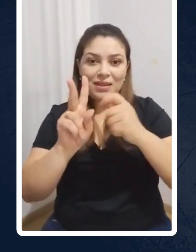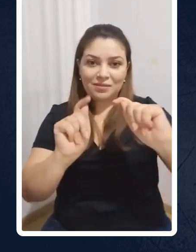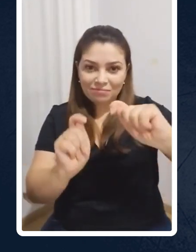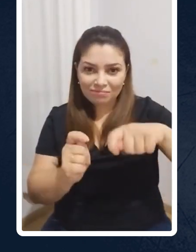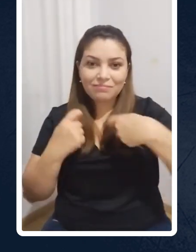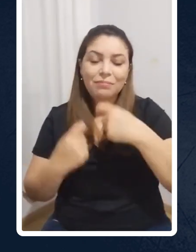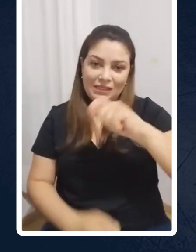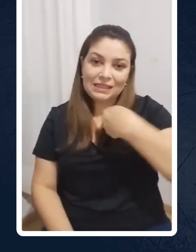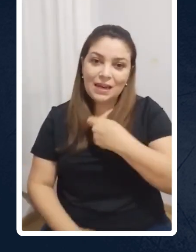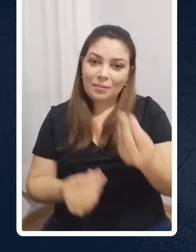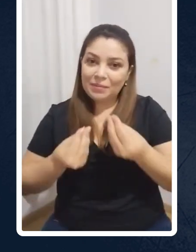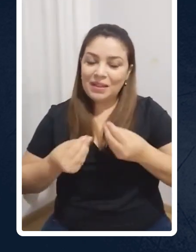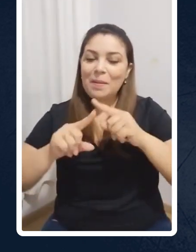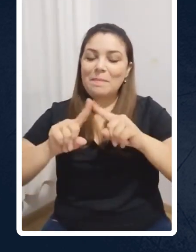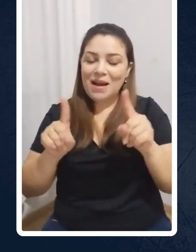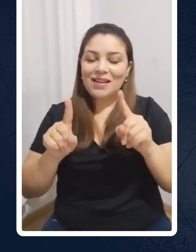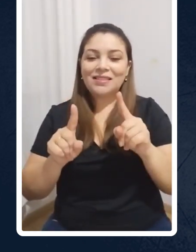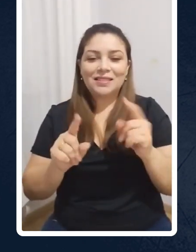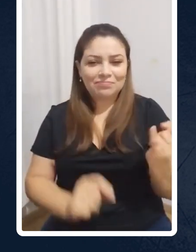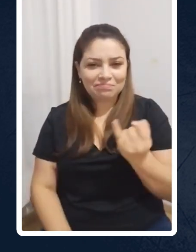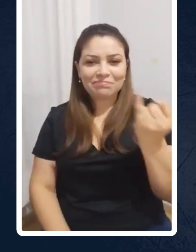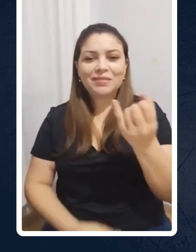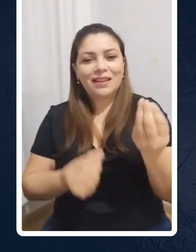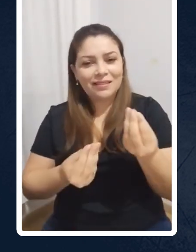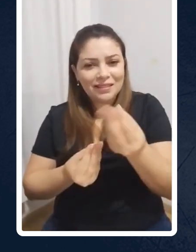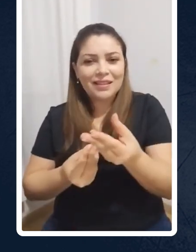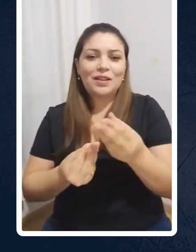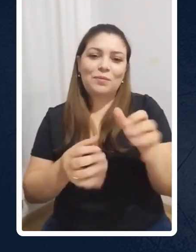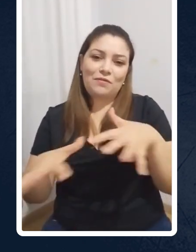Eu sou gaúcha, como a Débora já anunciou,